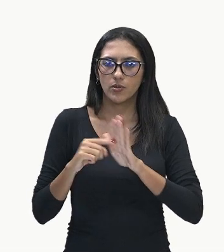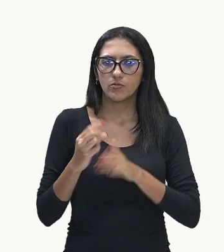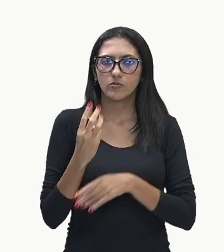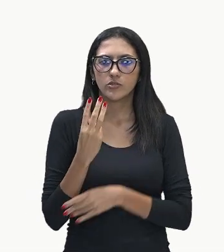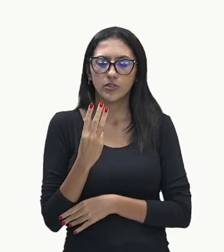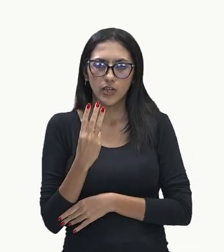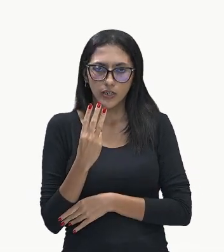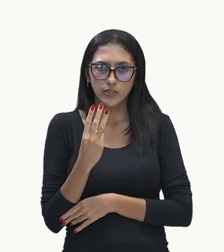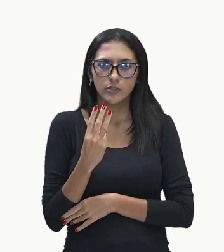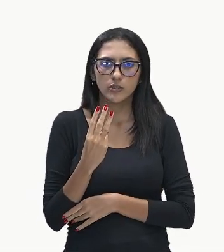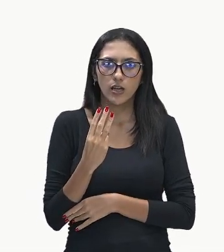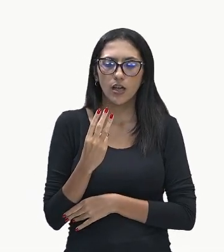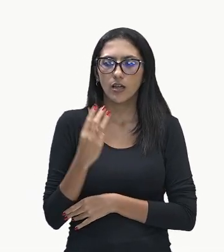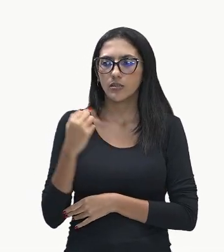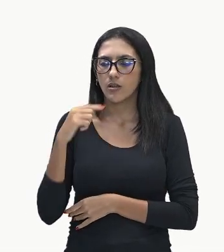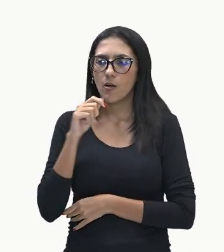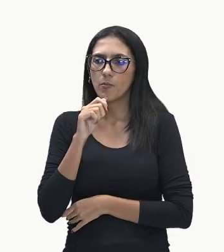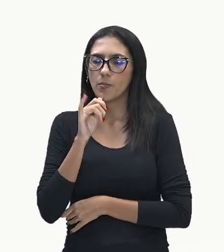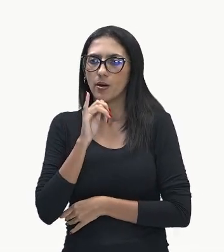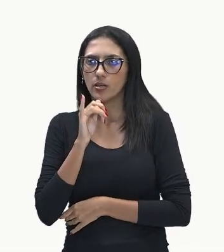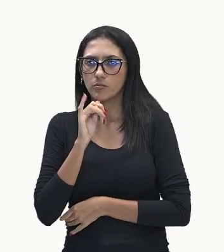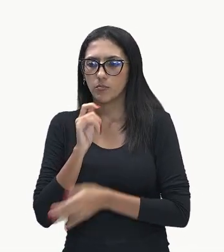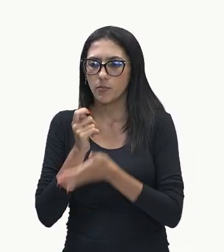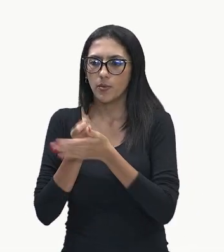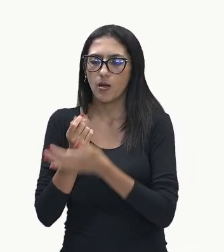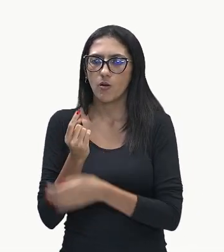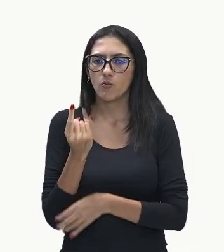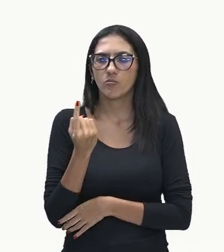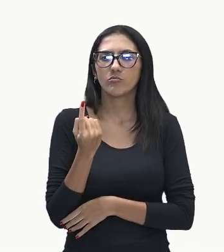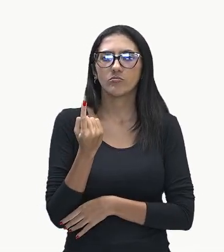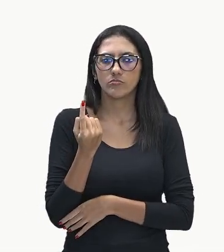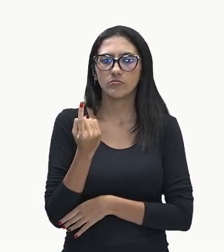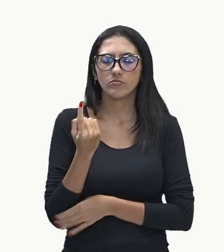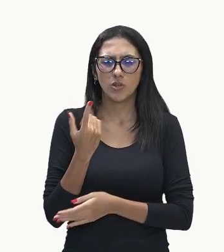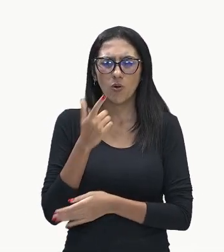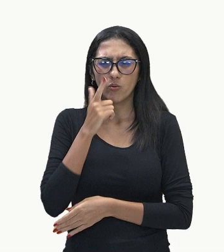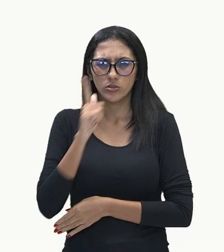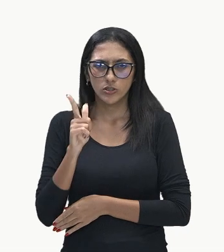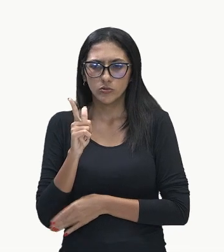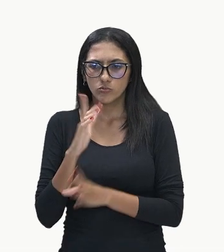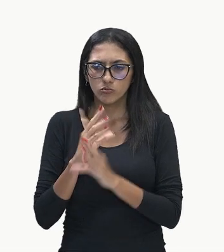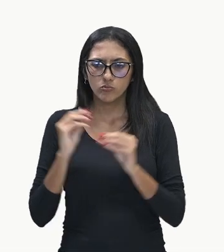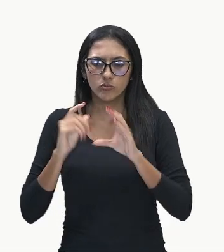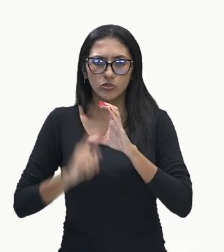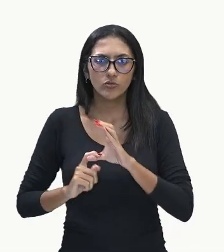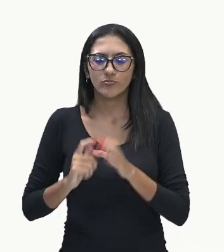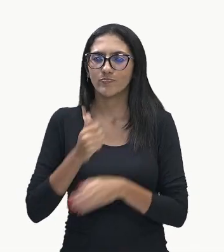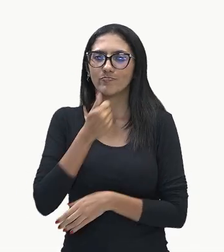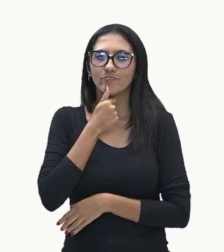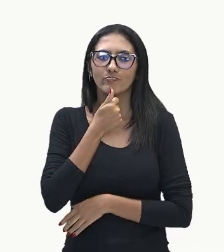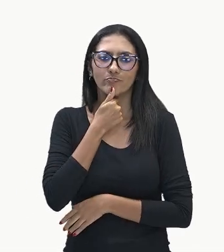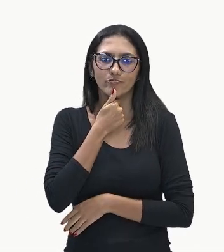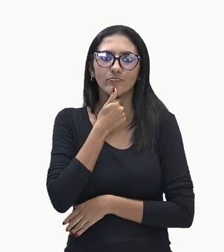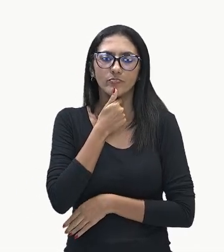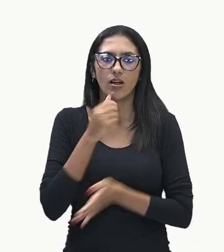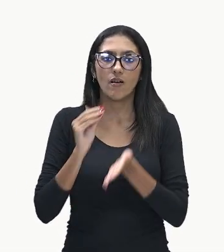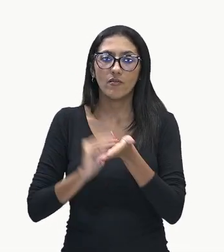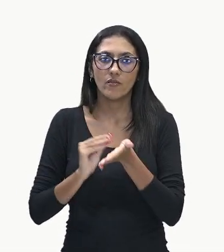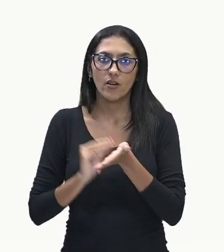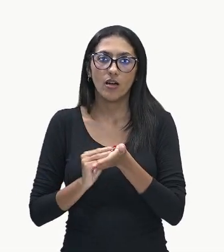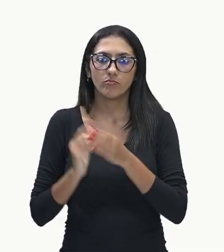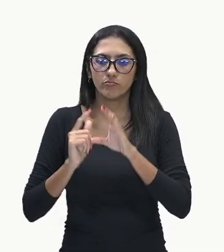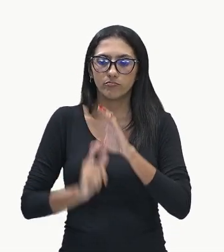vou lá e pago 1. Seja sincero, você pagou toda a sua dívida? Não, né? Então, você ainda vai ficar o quê?